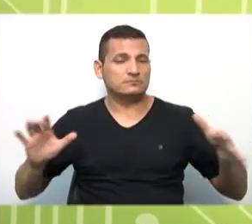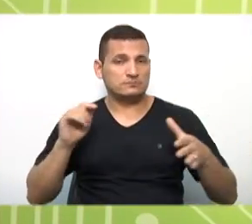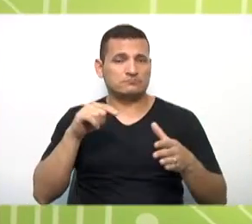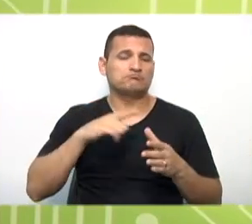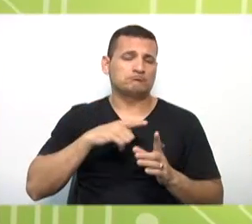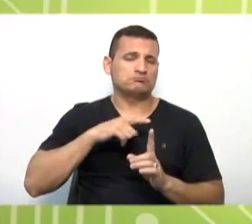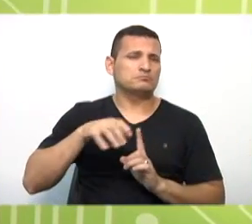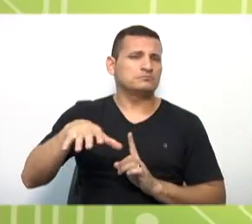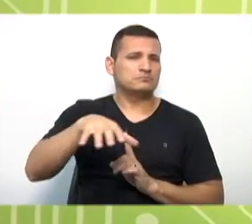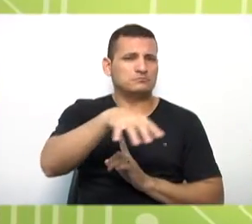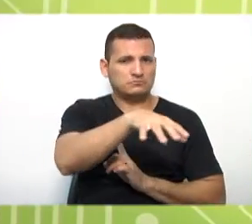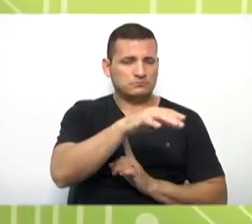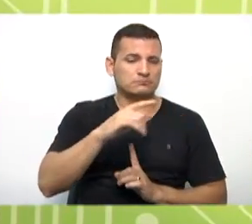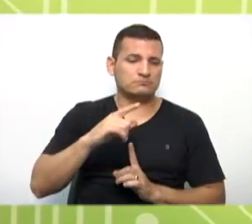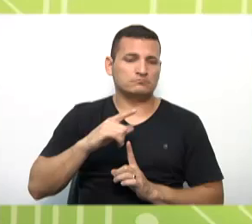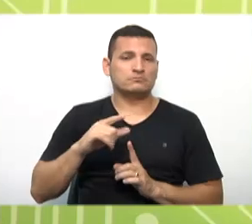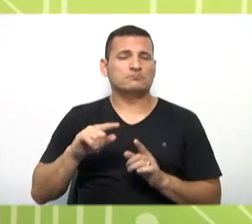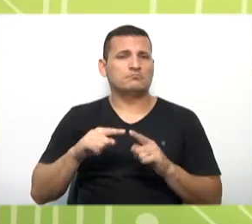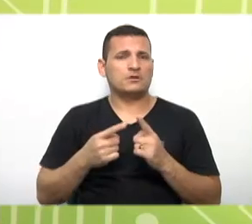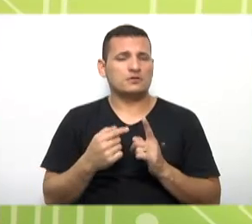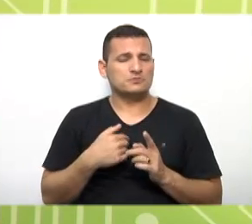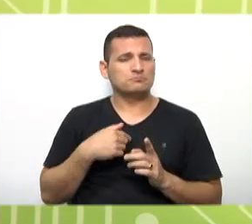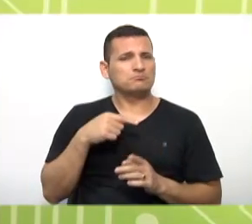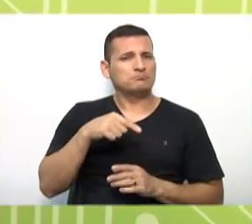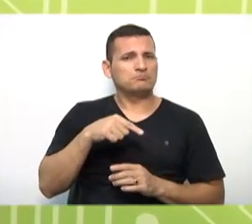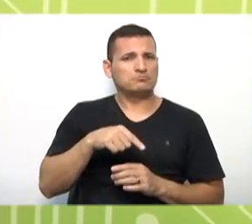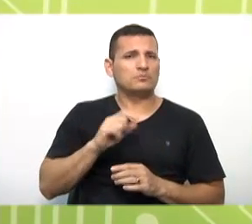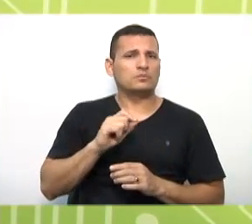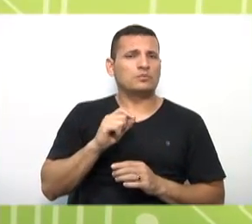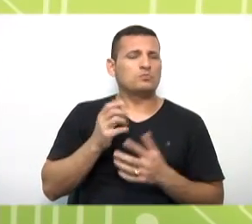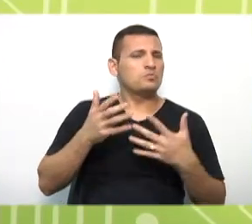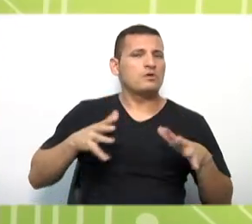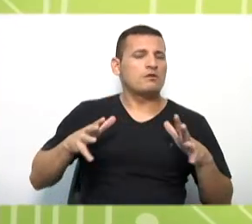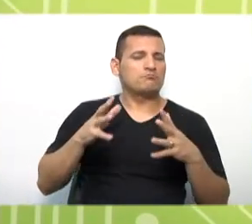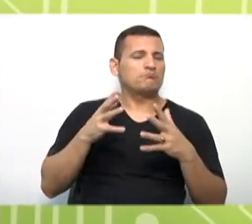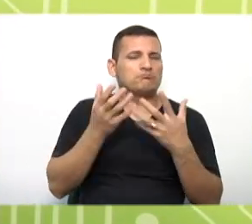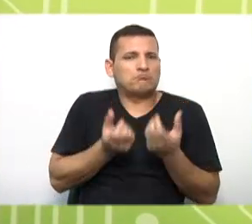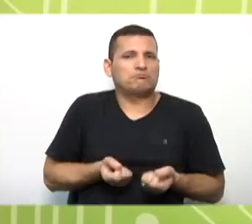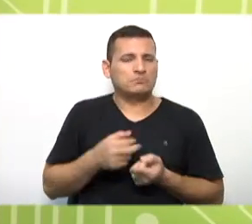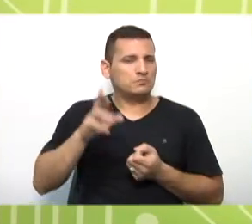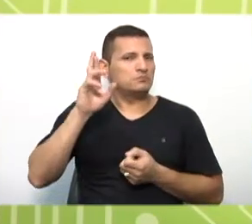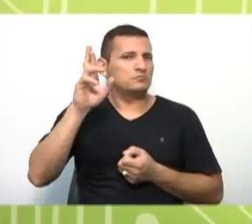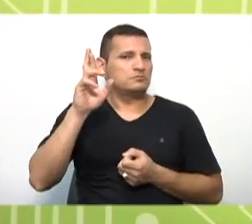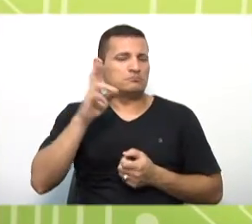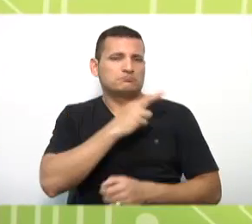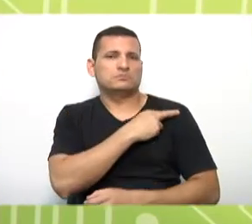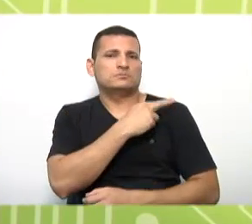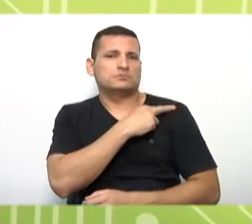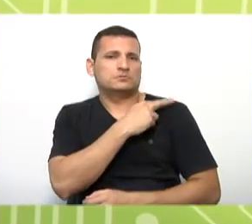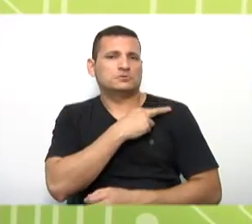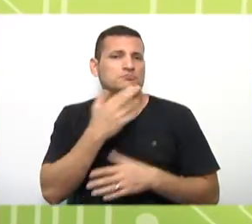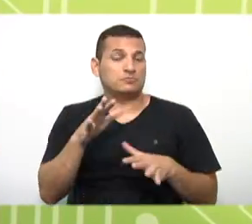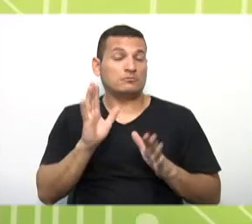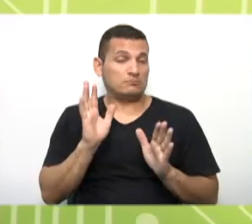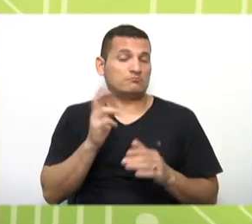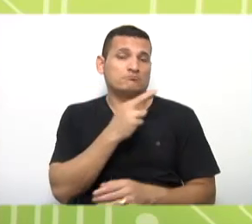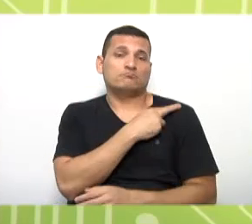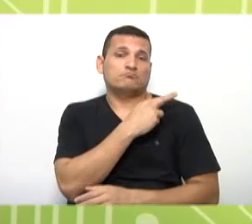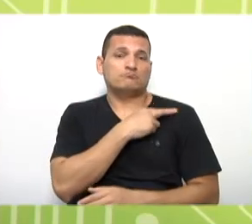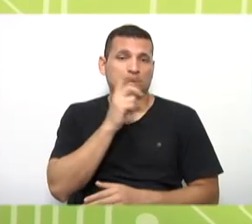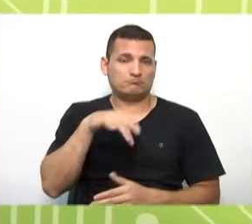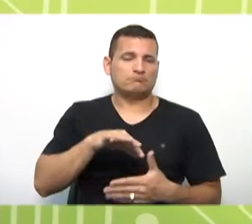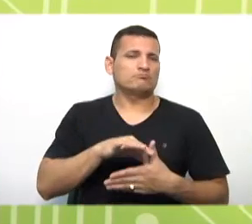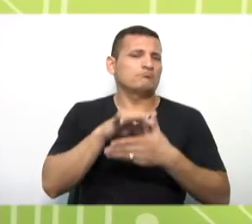descentralizando, se resguardando de assumir a responsabilidade. A responsabilidade é do líder geral da empresa. Ele